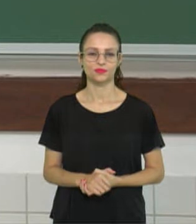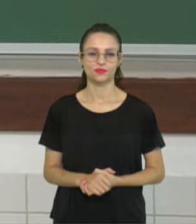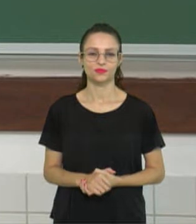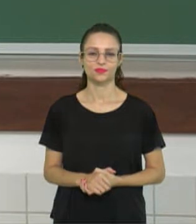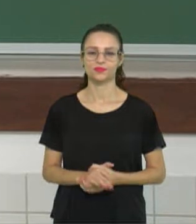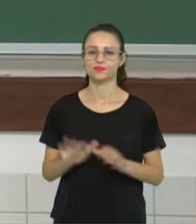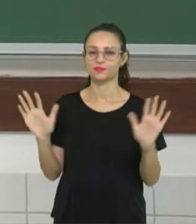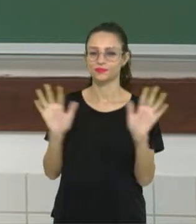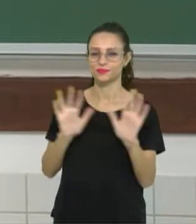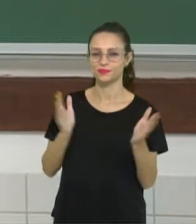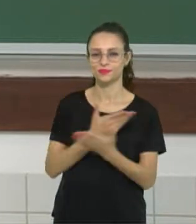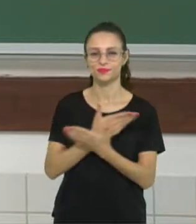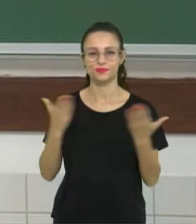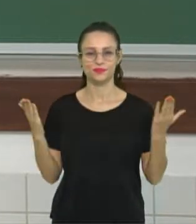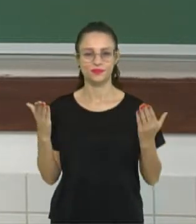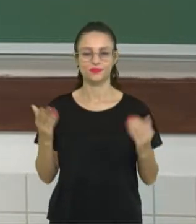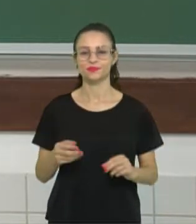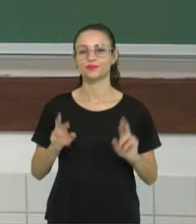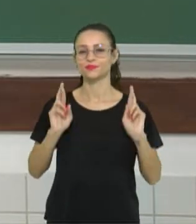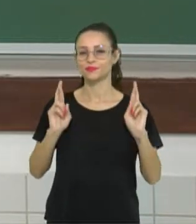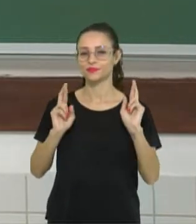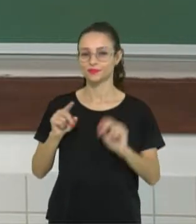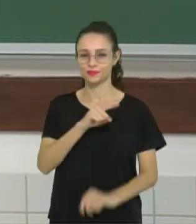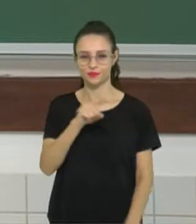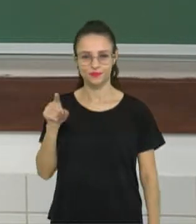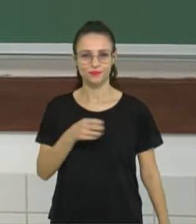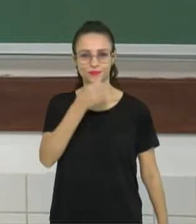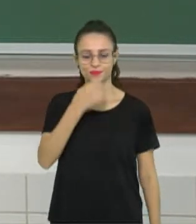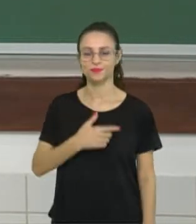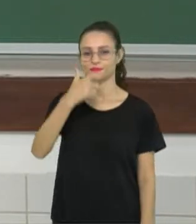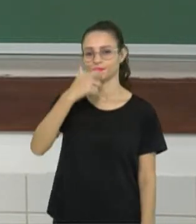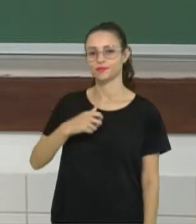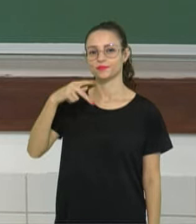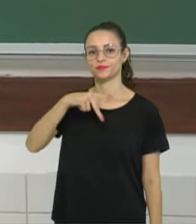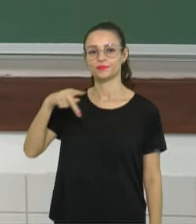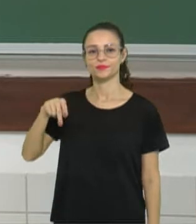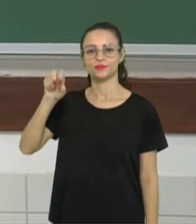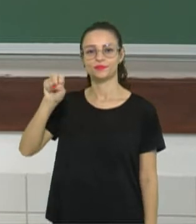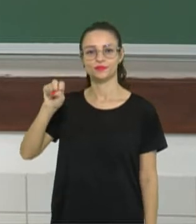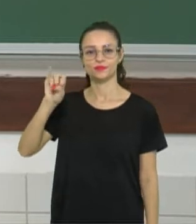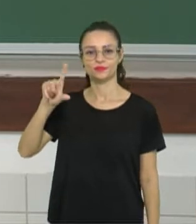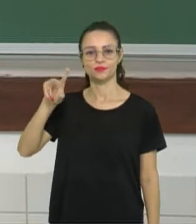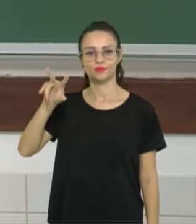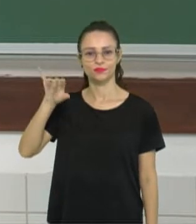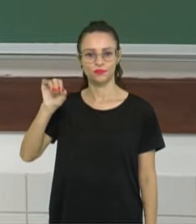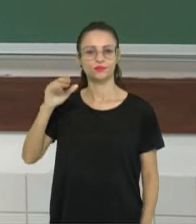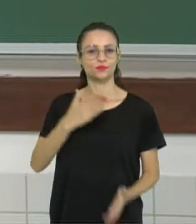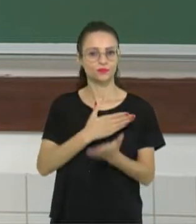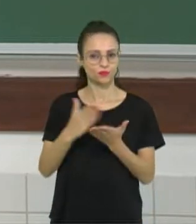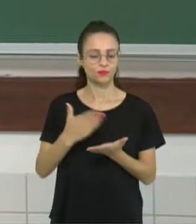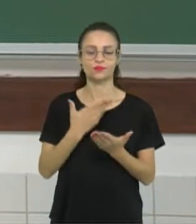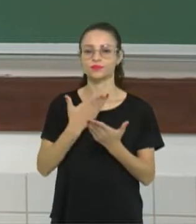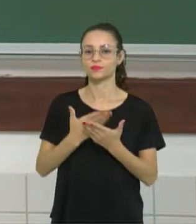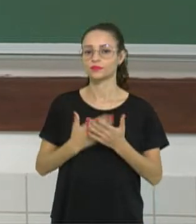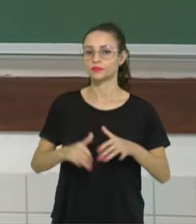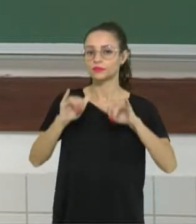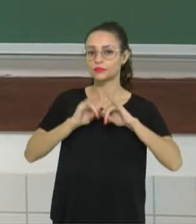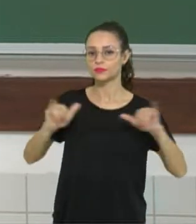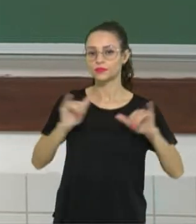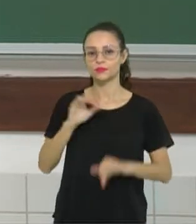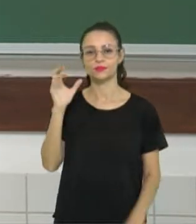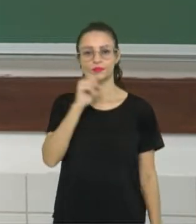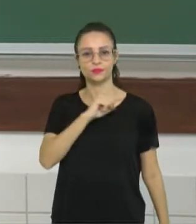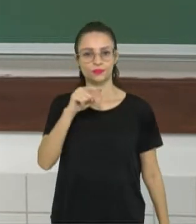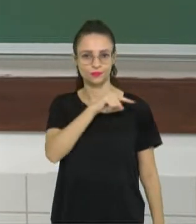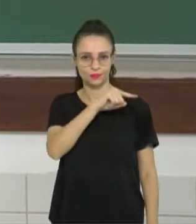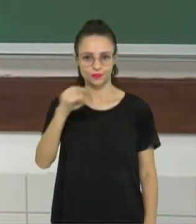everyone. Espero que todos vocês estejam bem. Eu sou o professor Silvio e vamos iniciar a nossa aula com um recadinho rápido. Lembrando sempre de